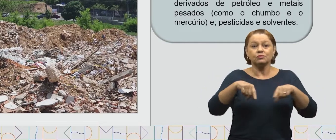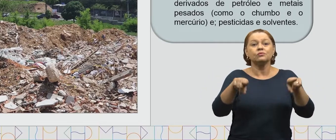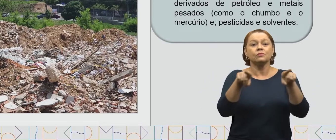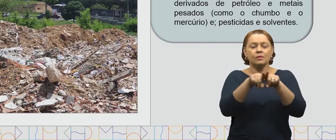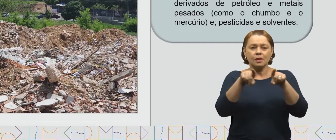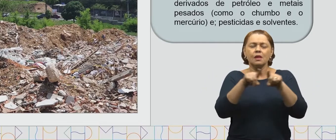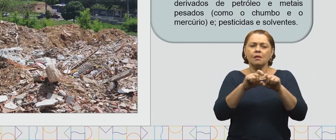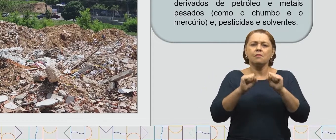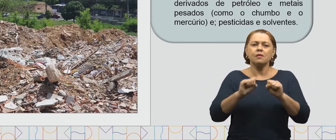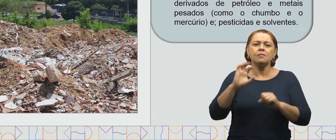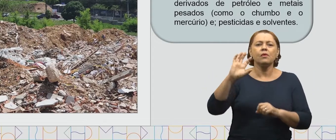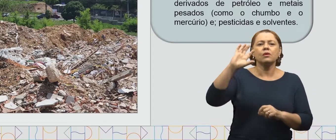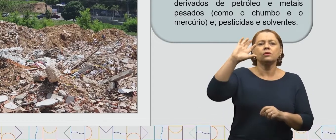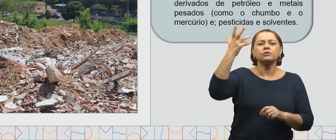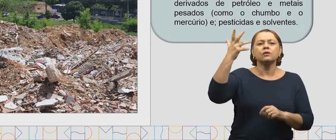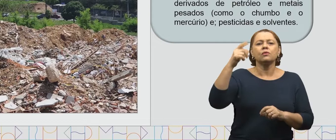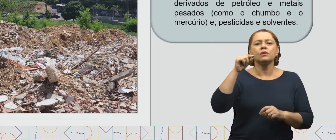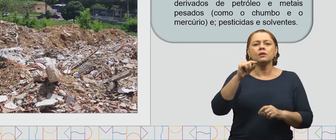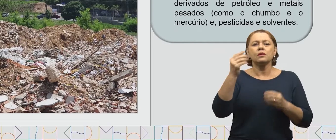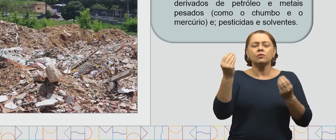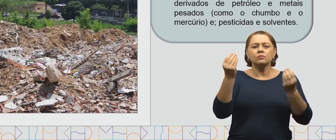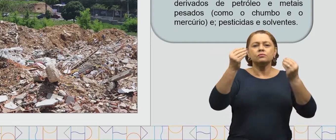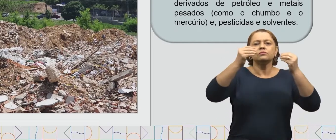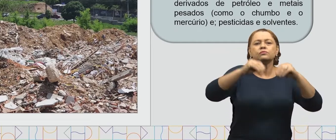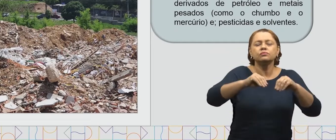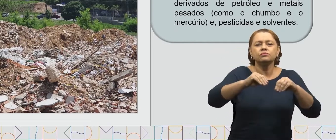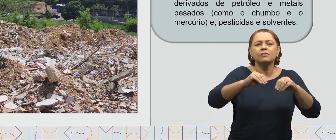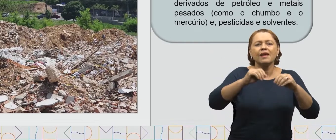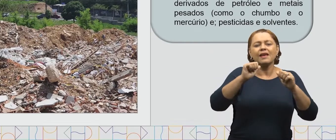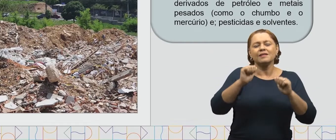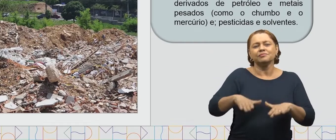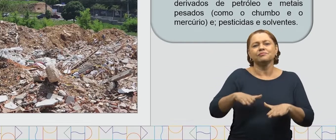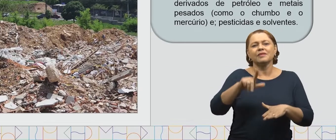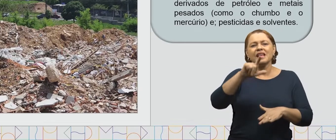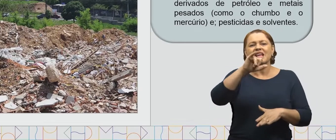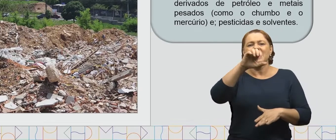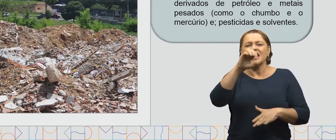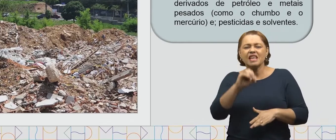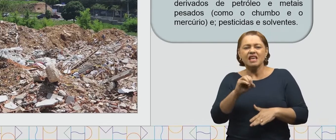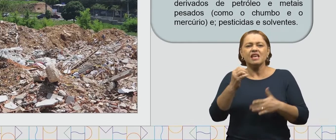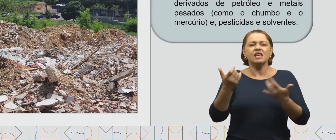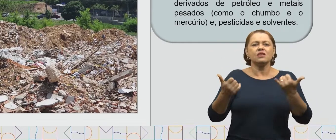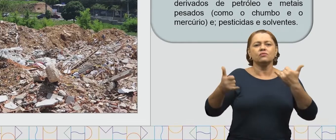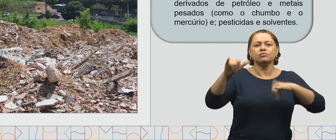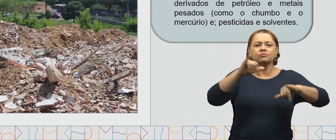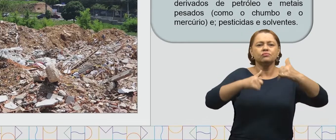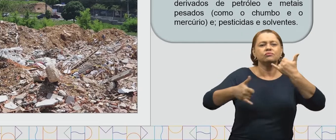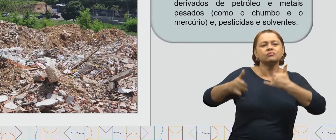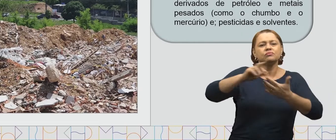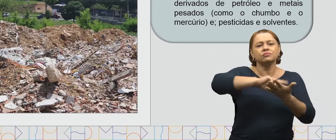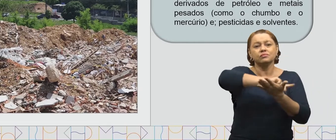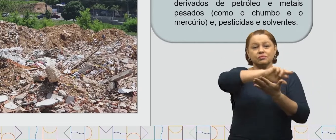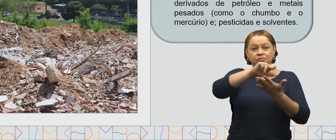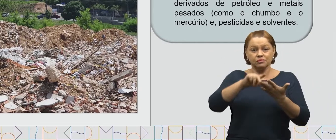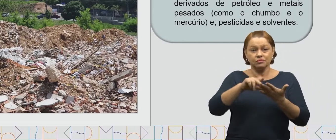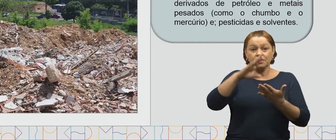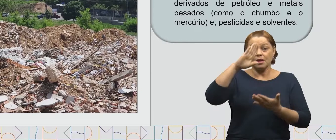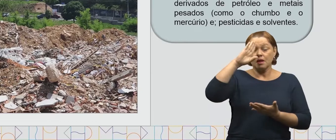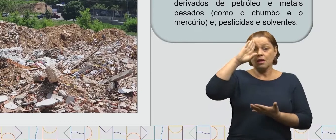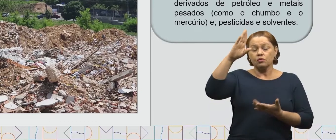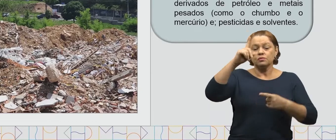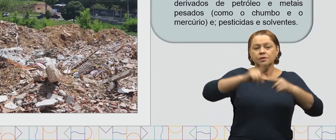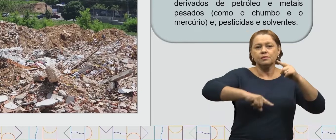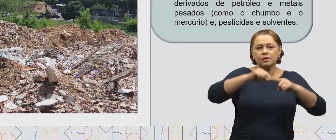Também ocorre quando é depositado de forma inadequada substâncias químicas no solo. Os principais